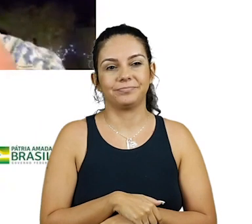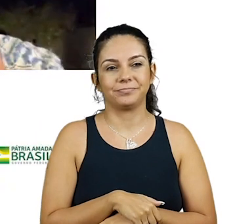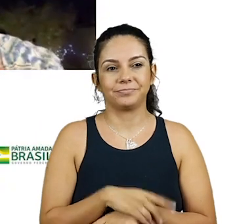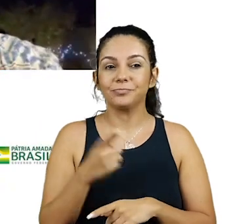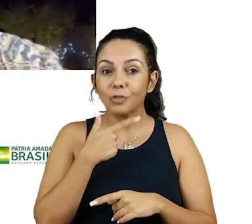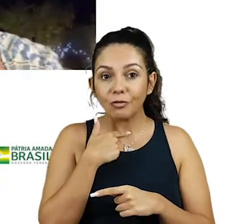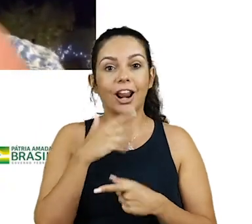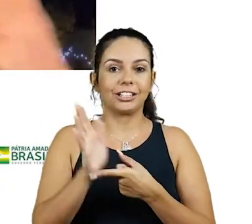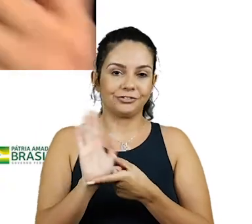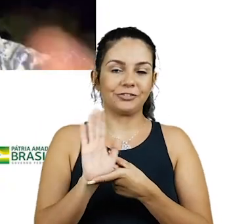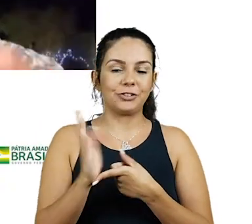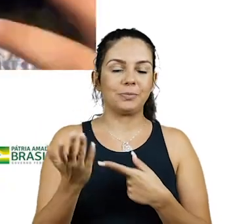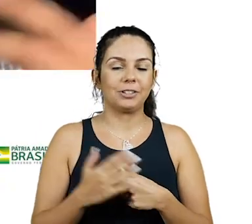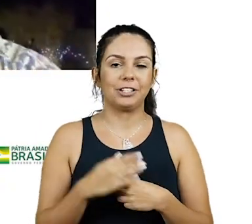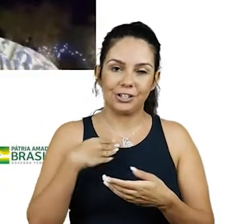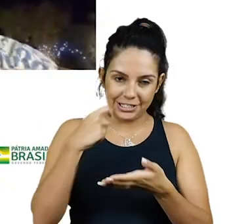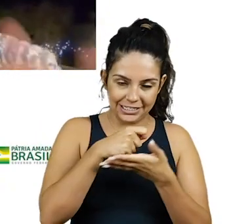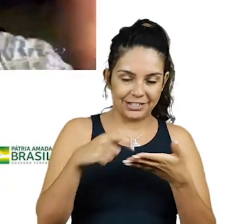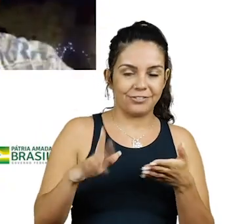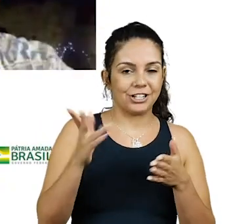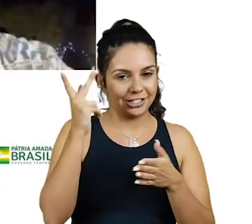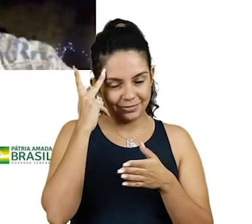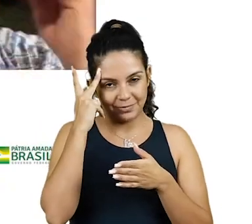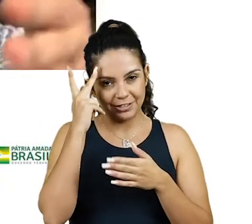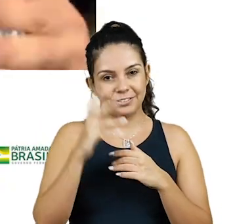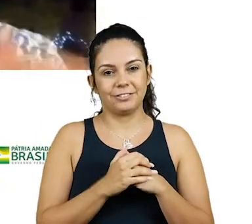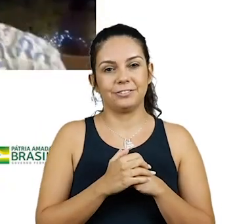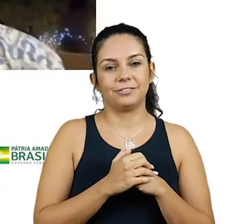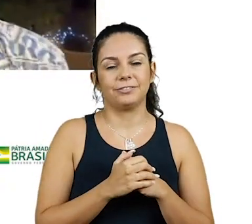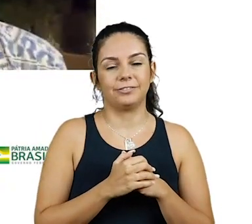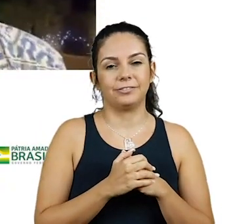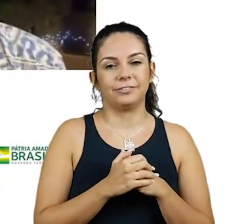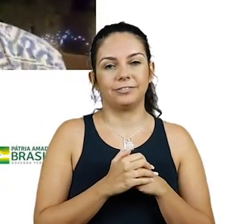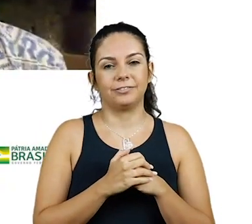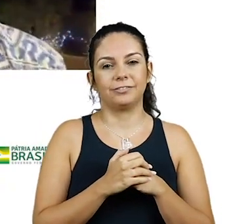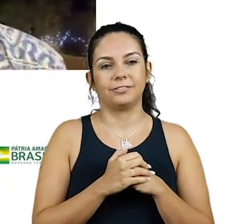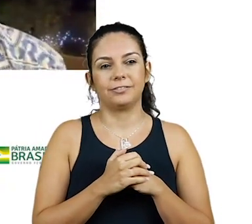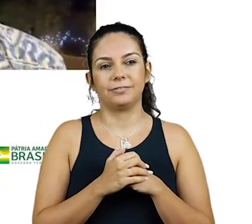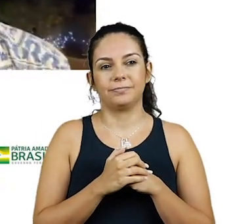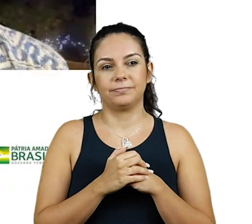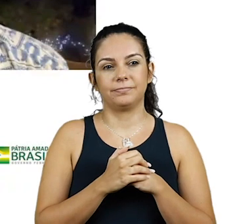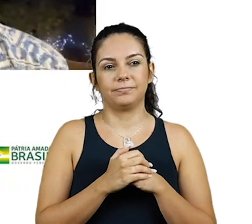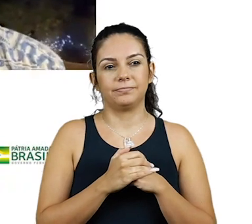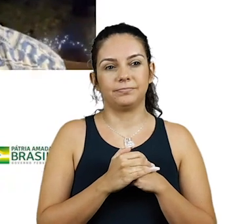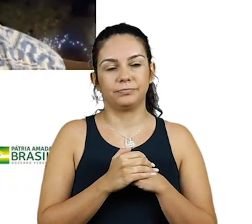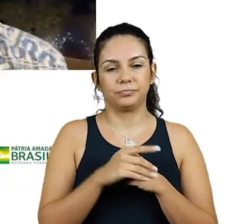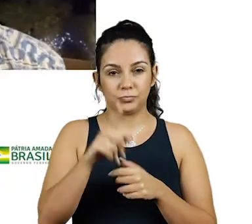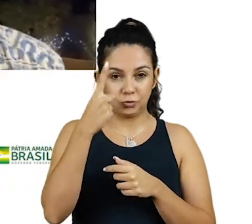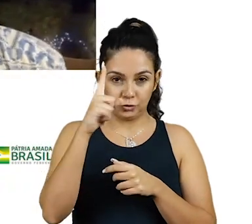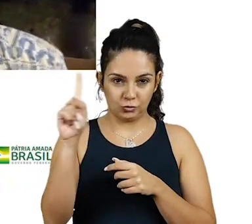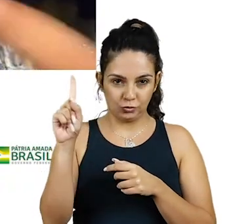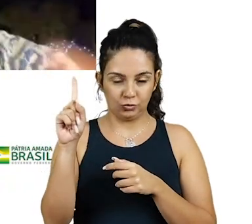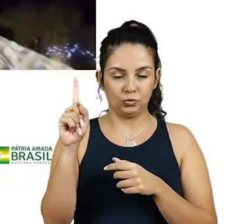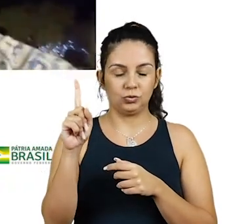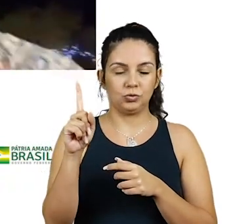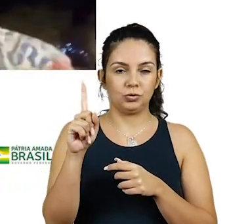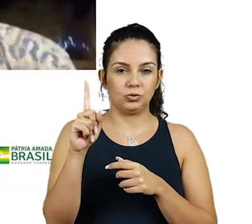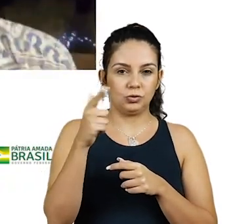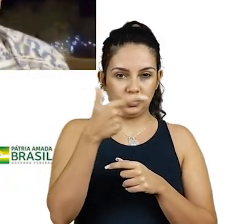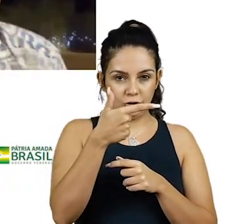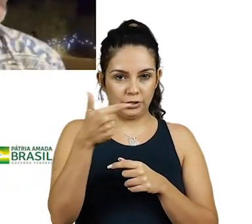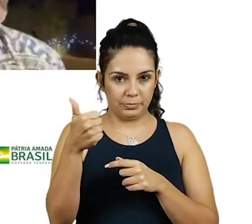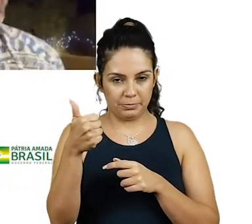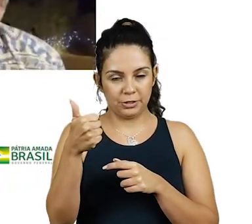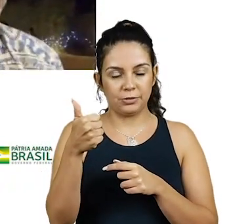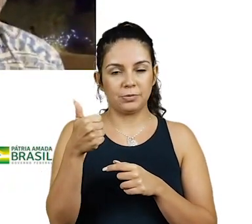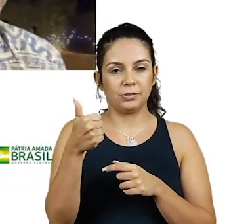aí, eu escrevi esse já em São Paulo, a maioria deles foram escritos no Rio, nesse período mais bravo aí. Mas esse último, que na verdade é o 21º,